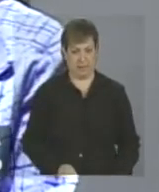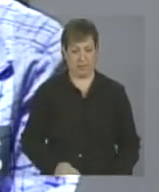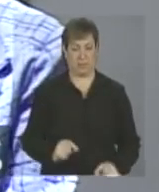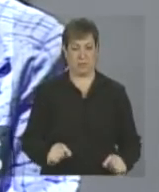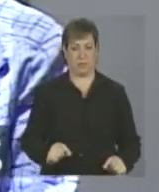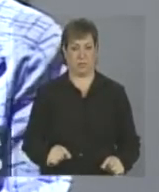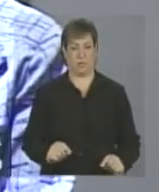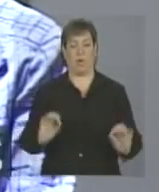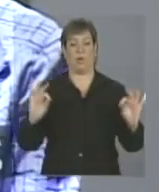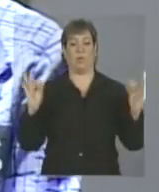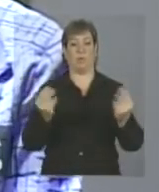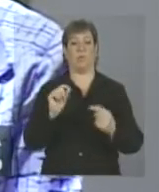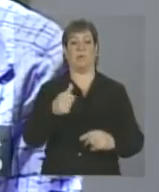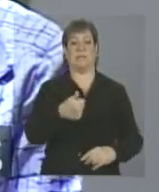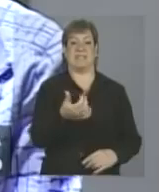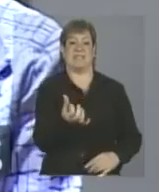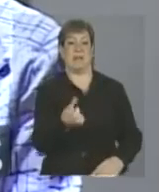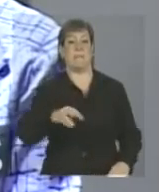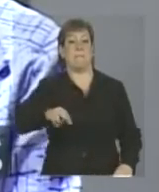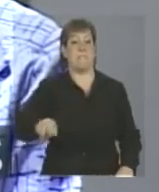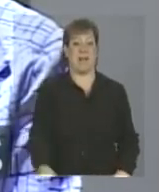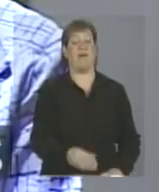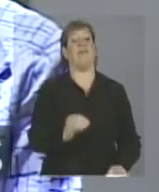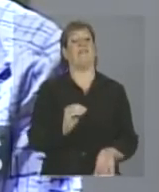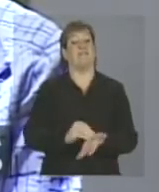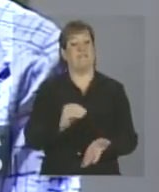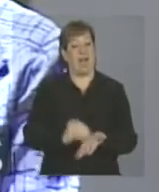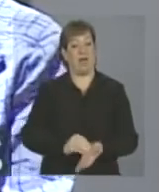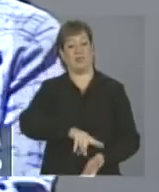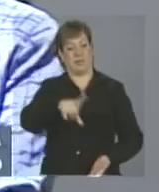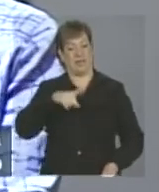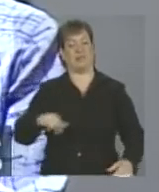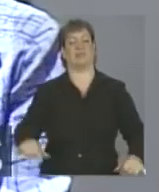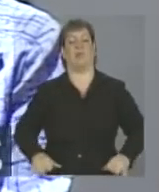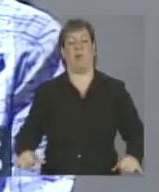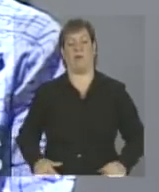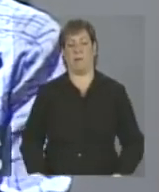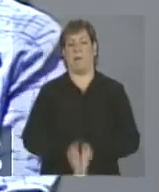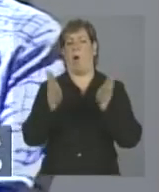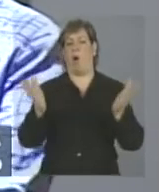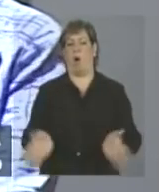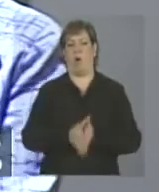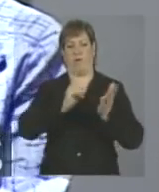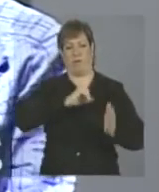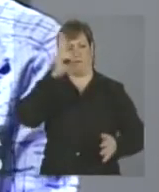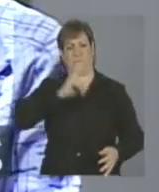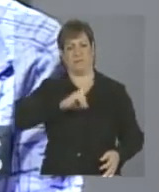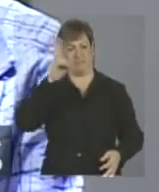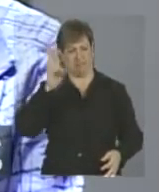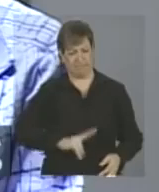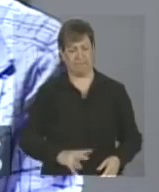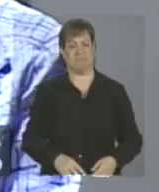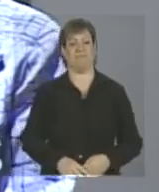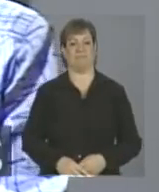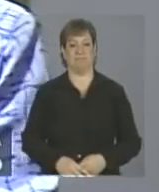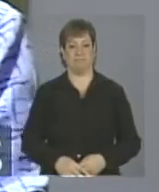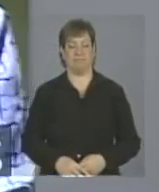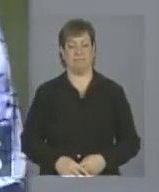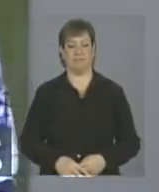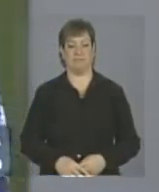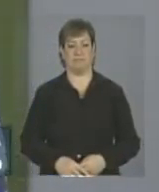os 16 milhões que ainda vivem à margem e em situação de extrema miséria.